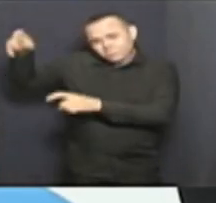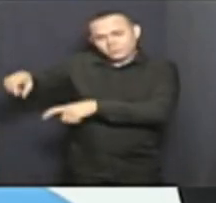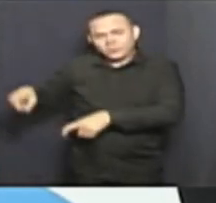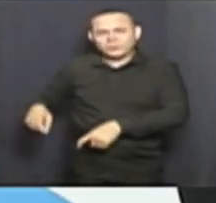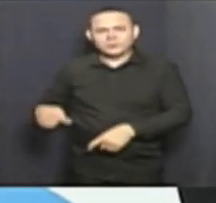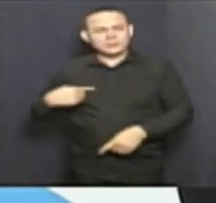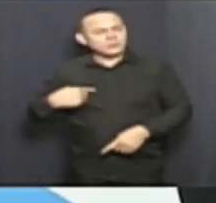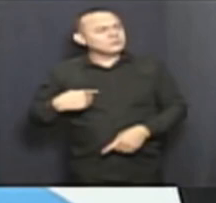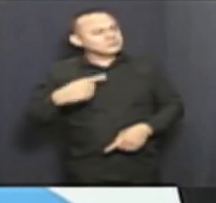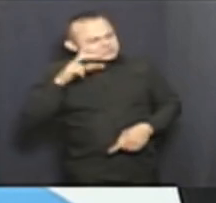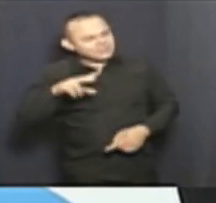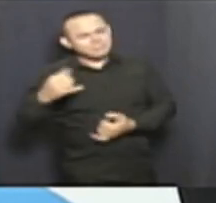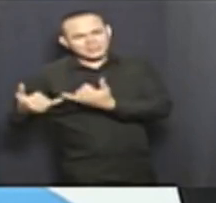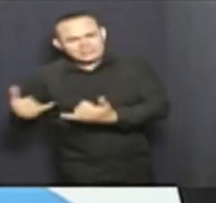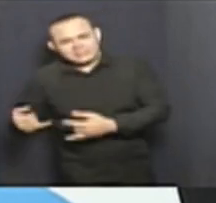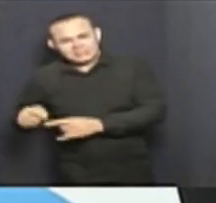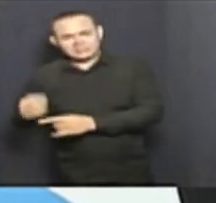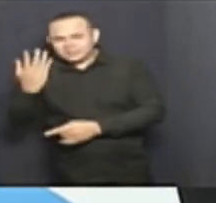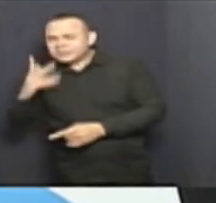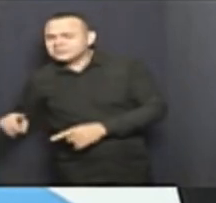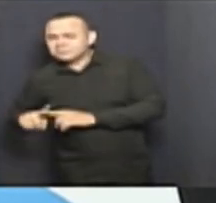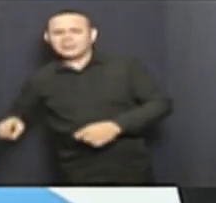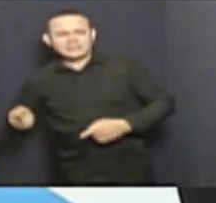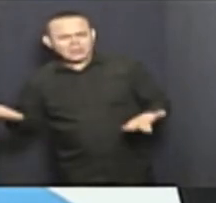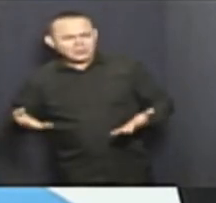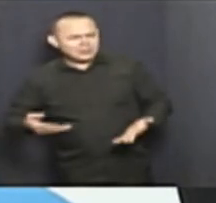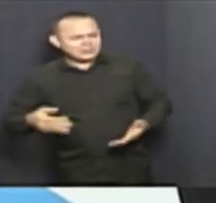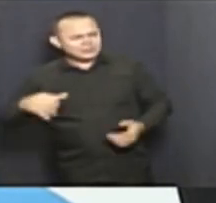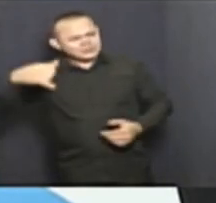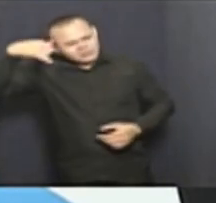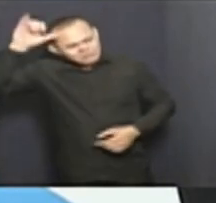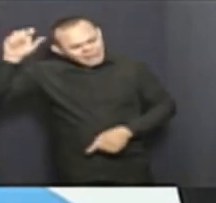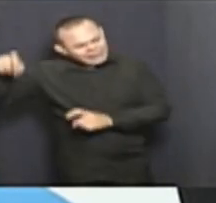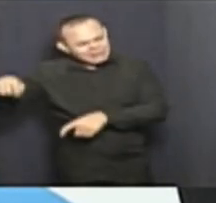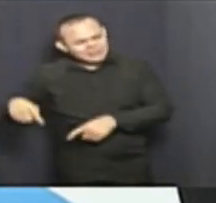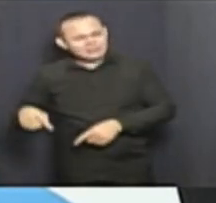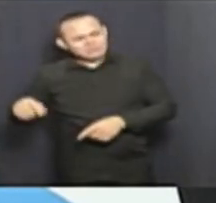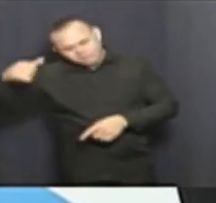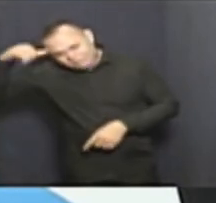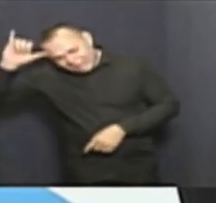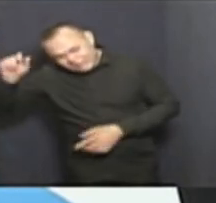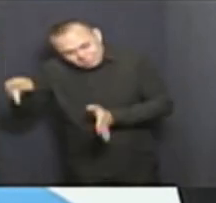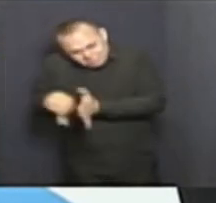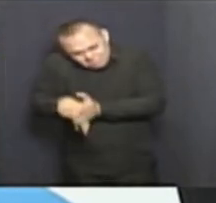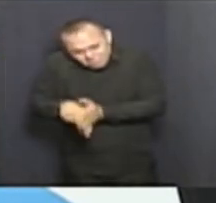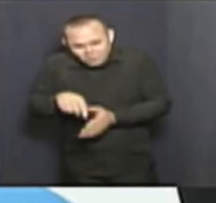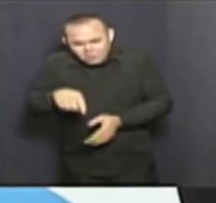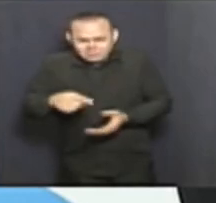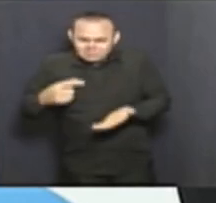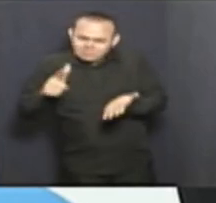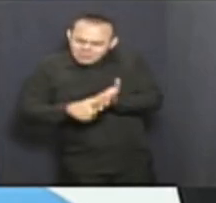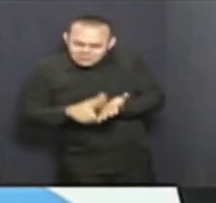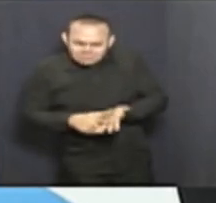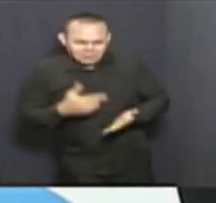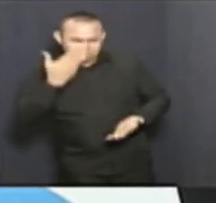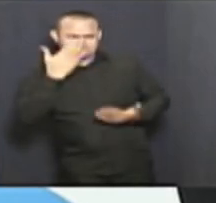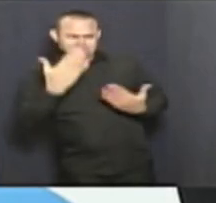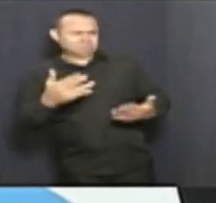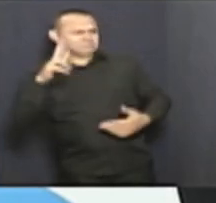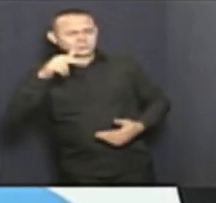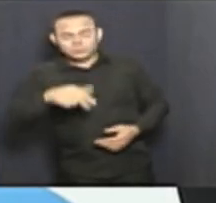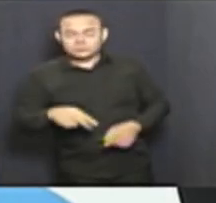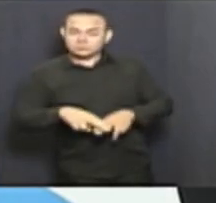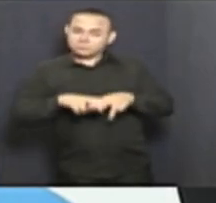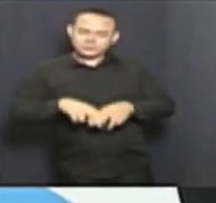muito está agora boi de papel é a primeira vez que eu vejo então nós temos que fazer isto e temos que instituir